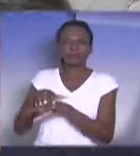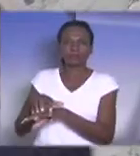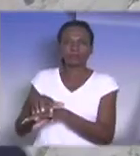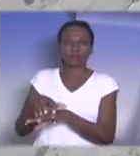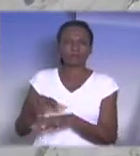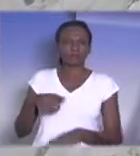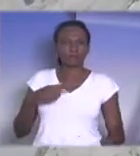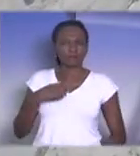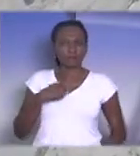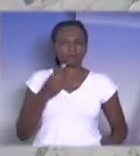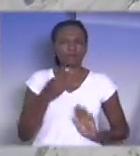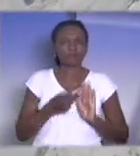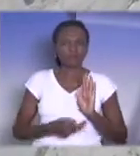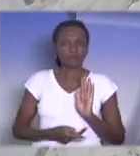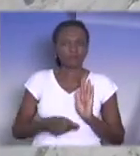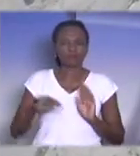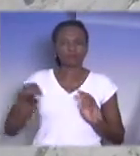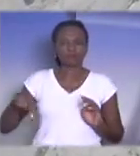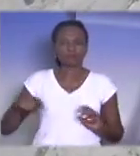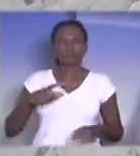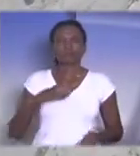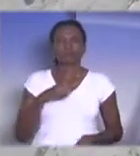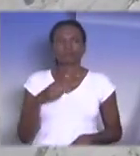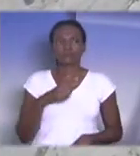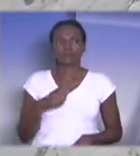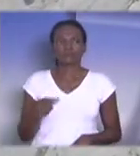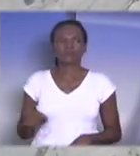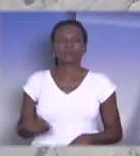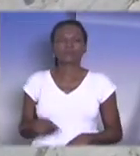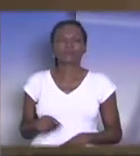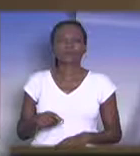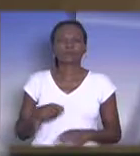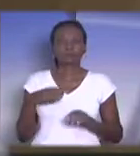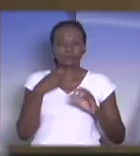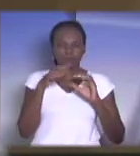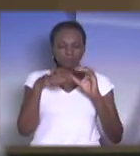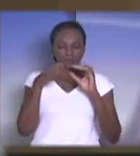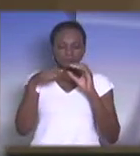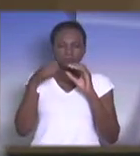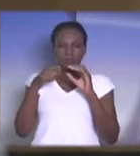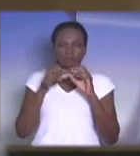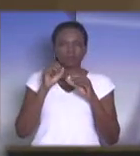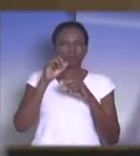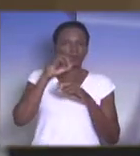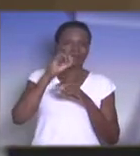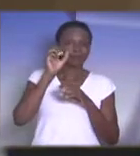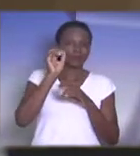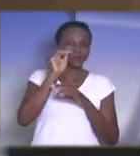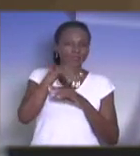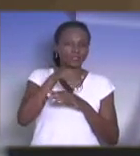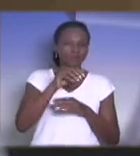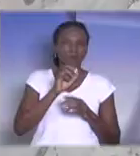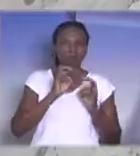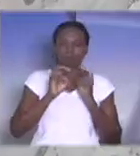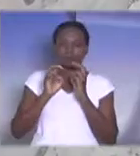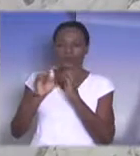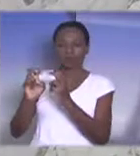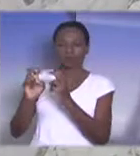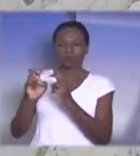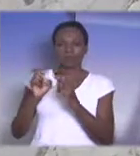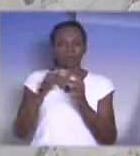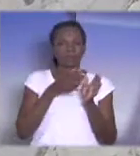inclusive determinando a instalação de câmeras em todo o transporte público, metrô, trem, ônibus. Esse problema há